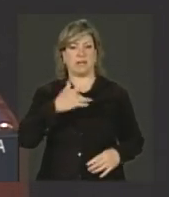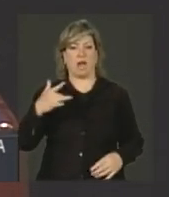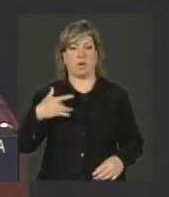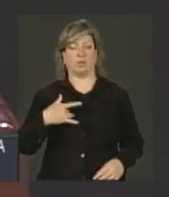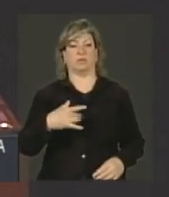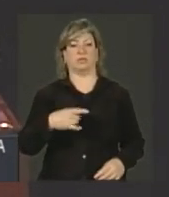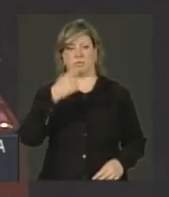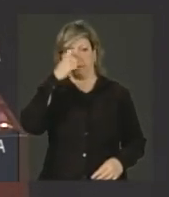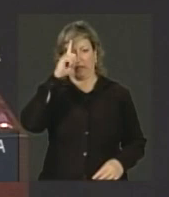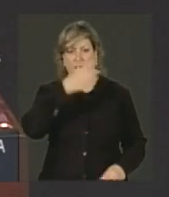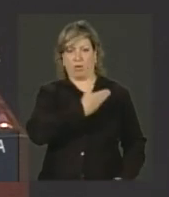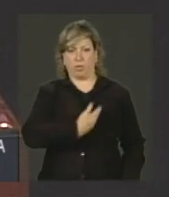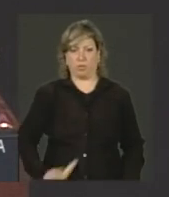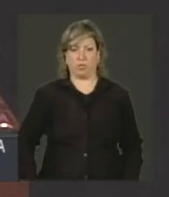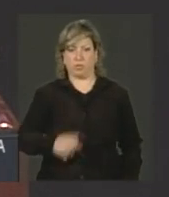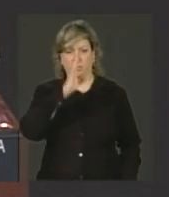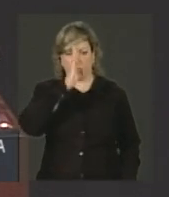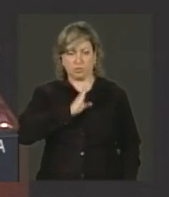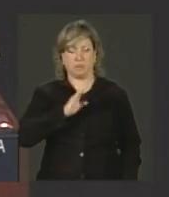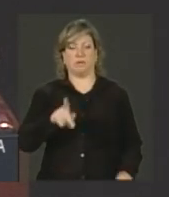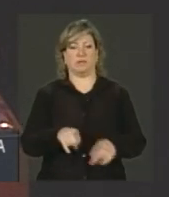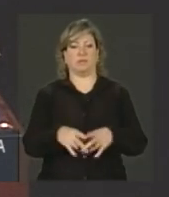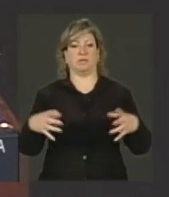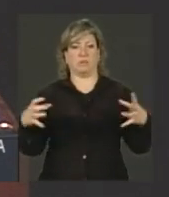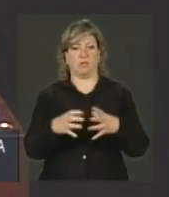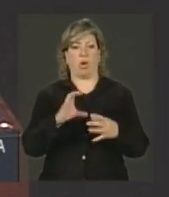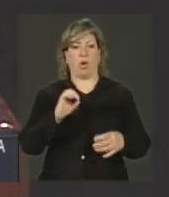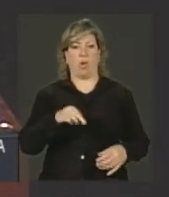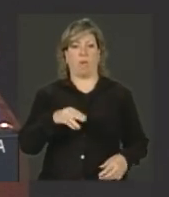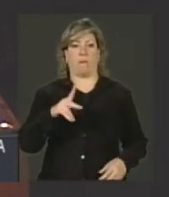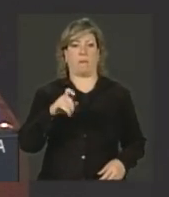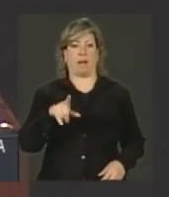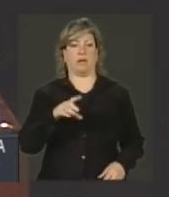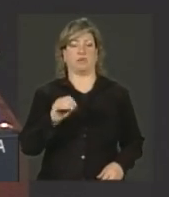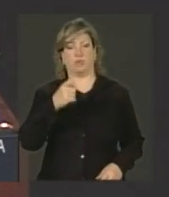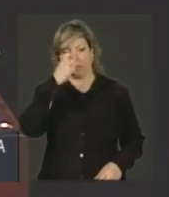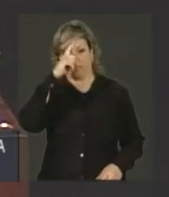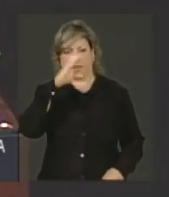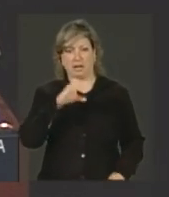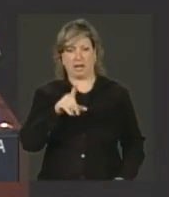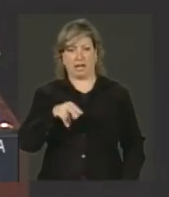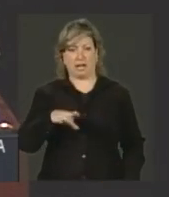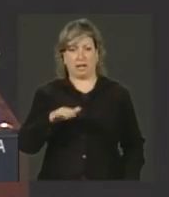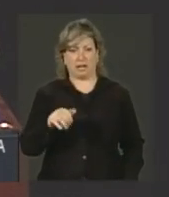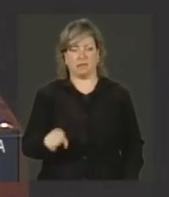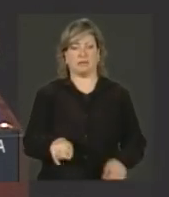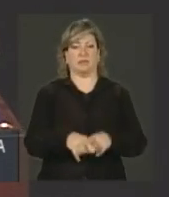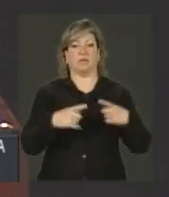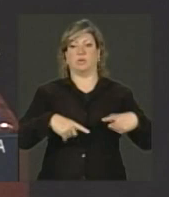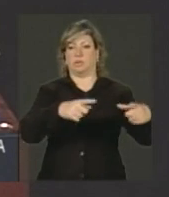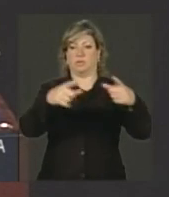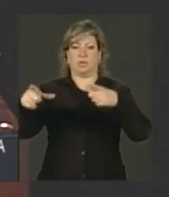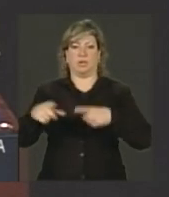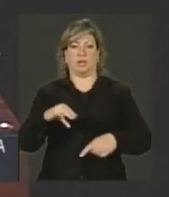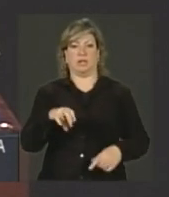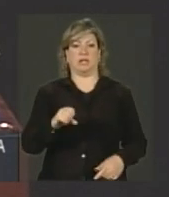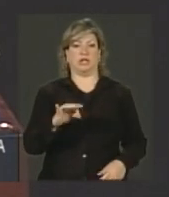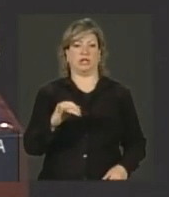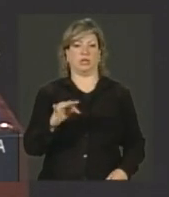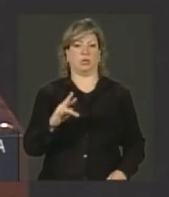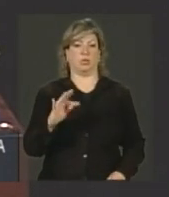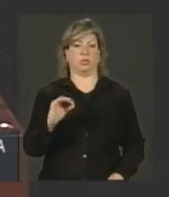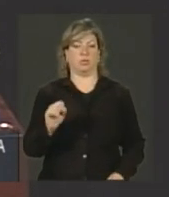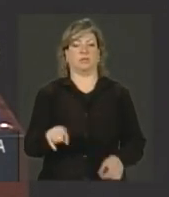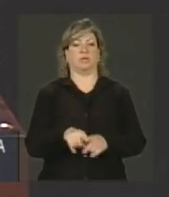ações no complexo industrial, no complexo do Hospital das Clínicas, em seus institutos, na zona oeste da